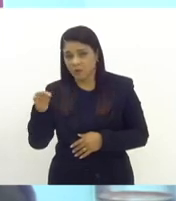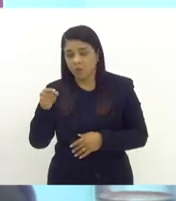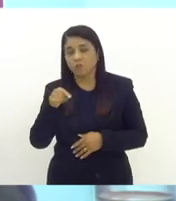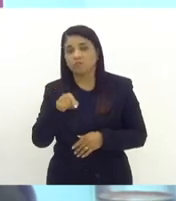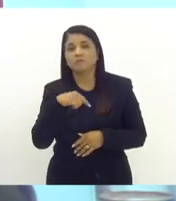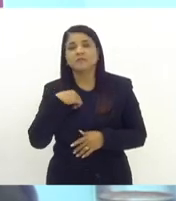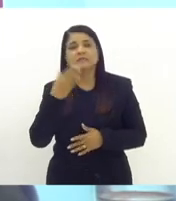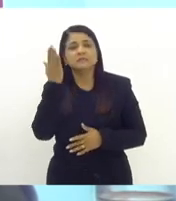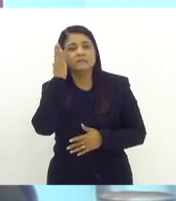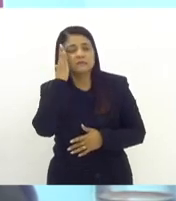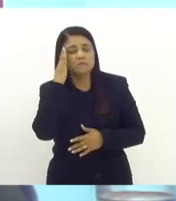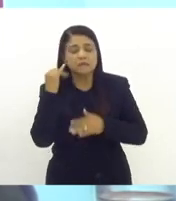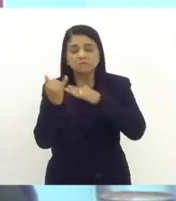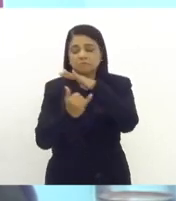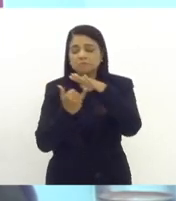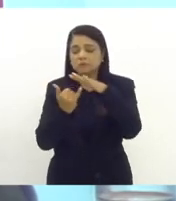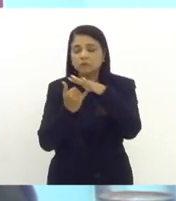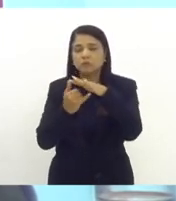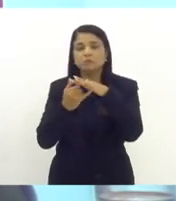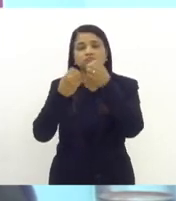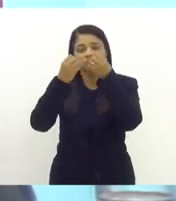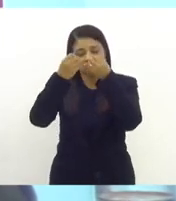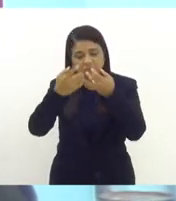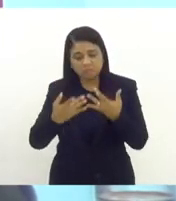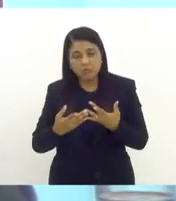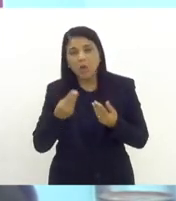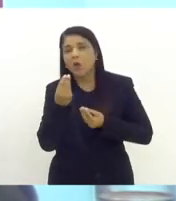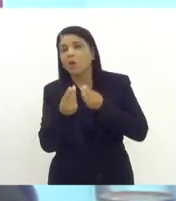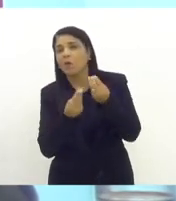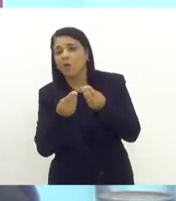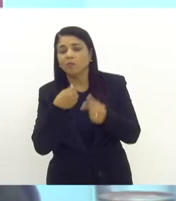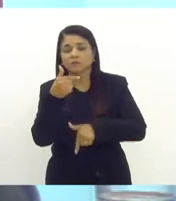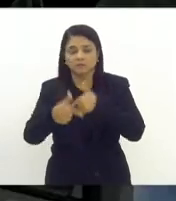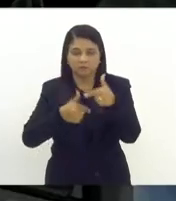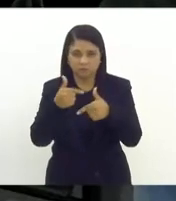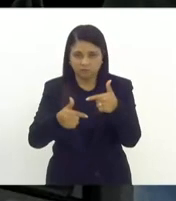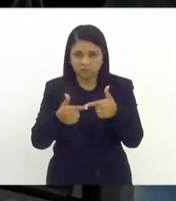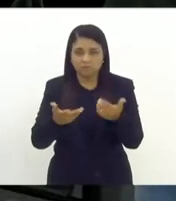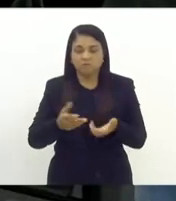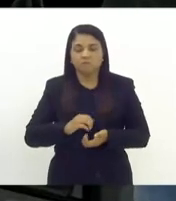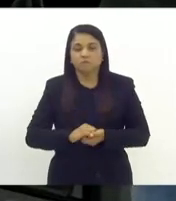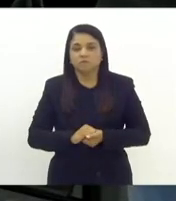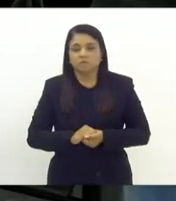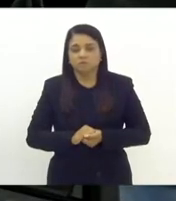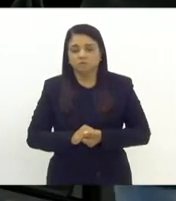a entidade de vocês tá é isso